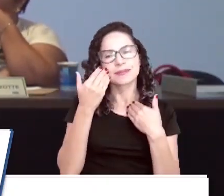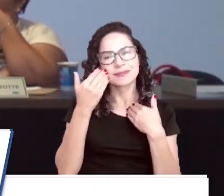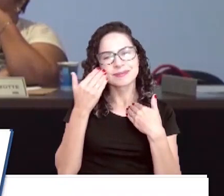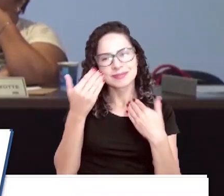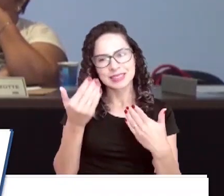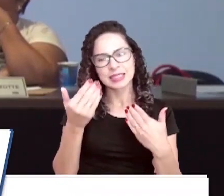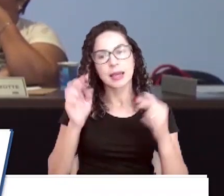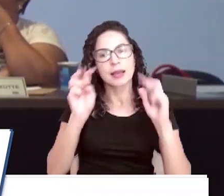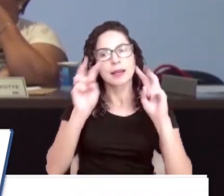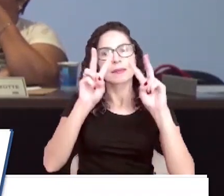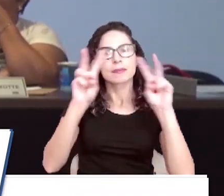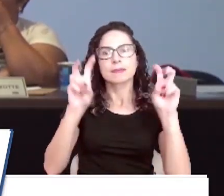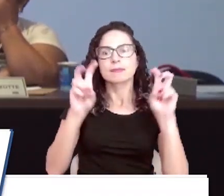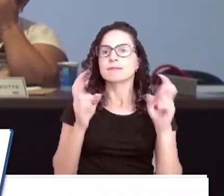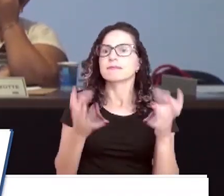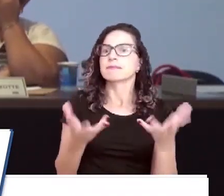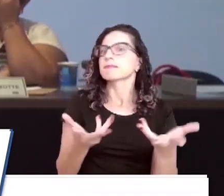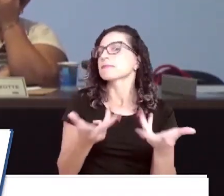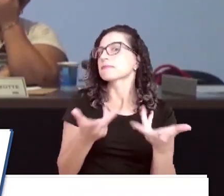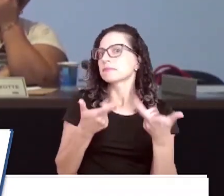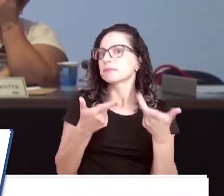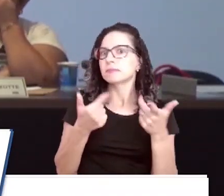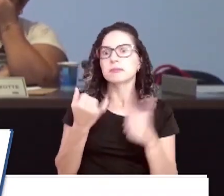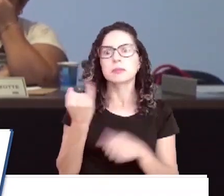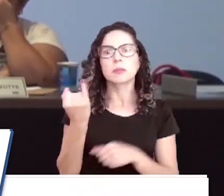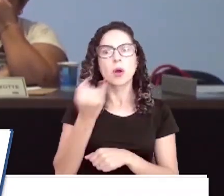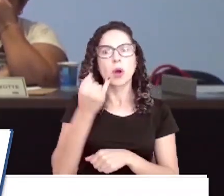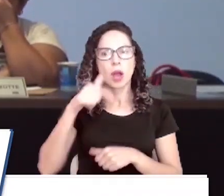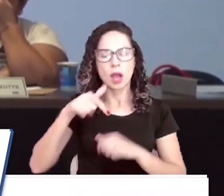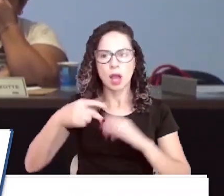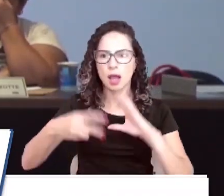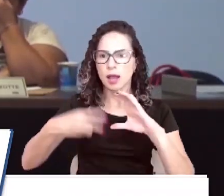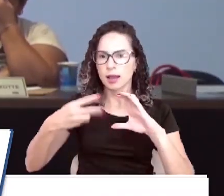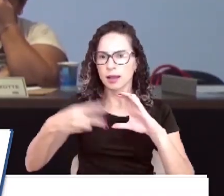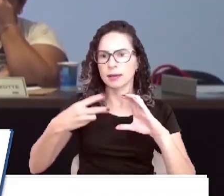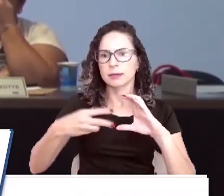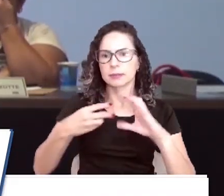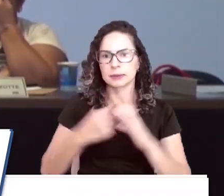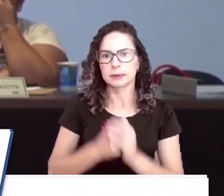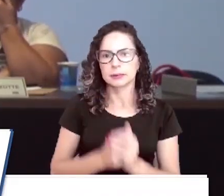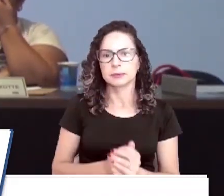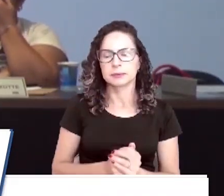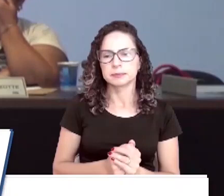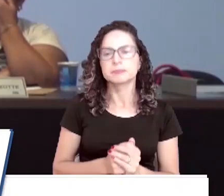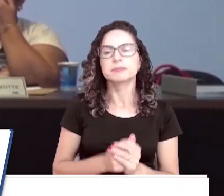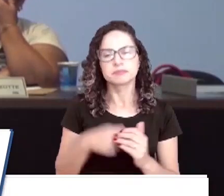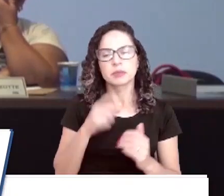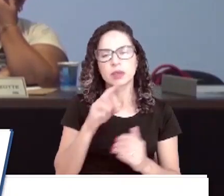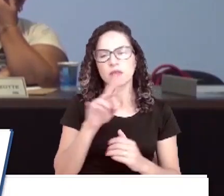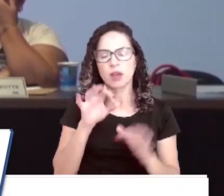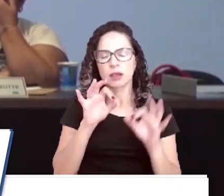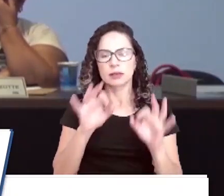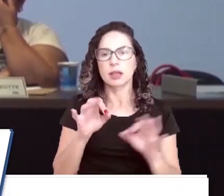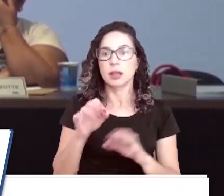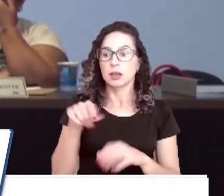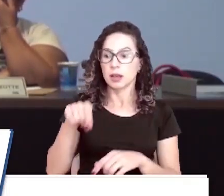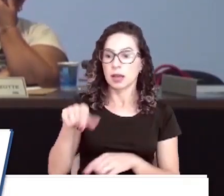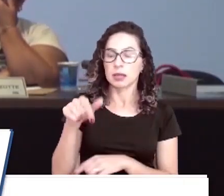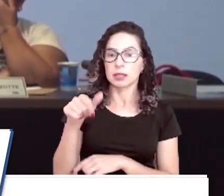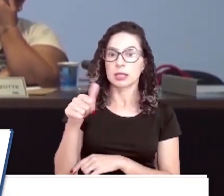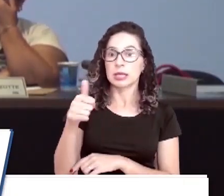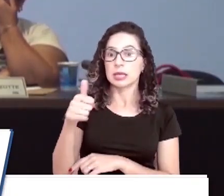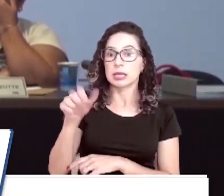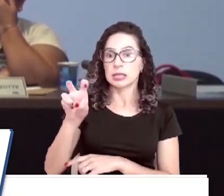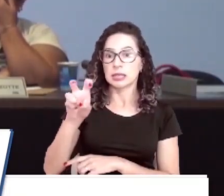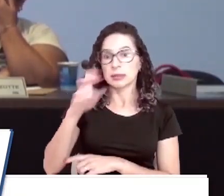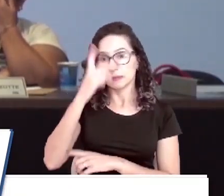tema extremamente importante à Câmara Municipal. E pode ter certeza que tem 11, tem 15 pessoas